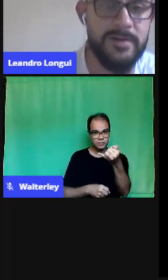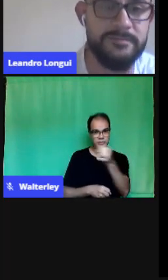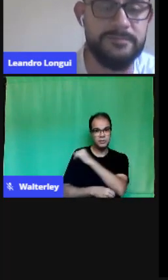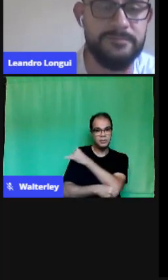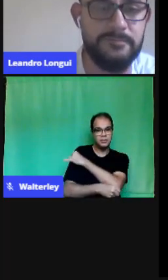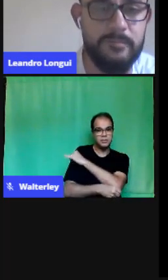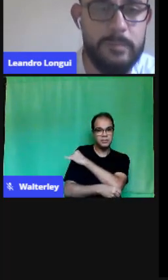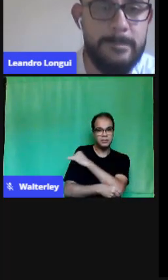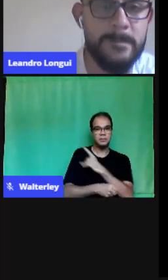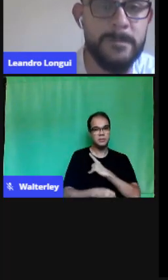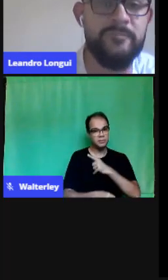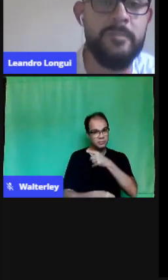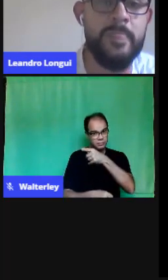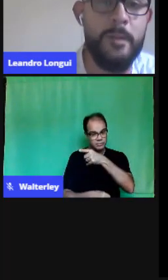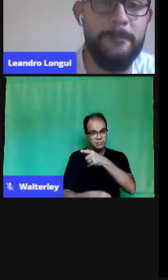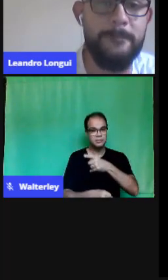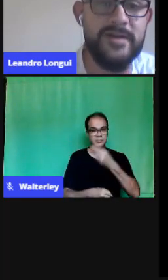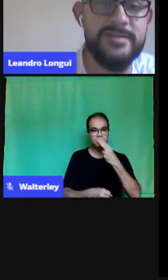vocês agora.